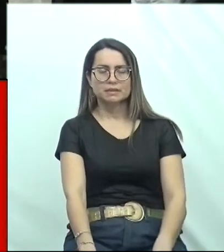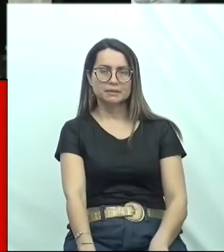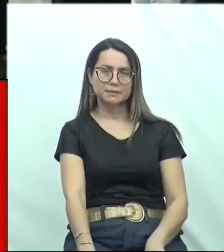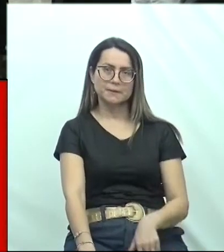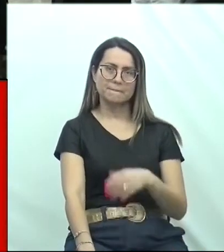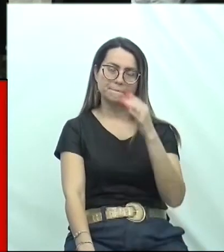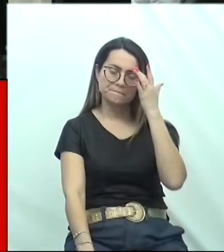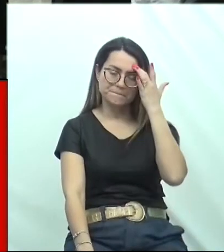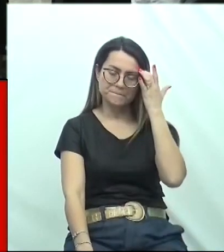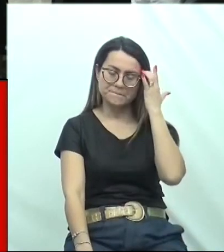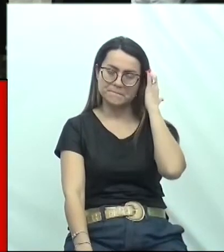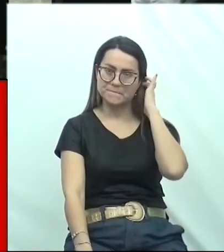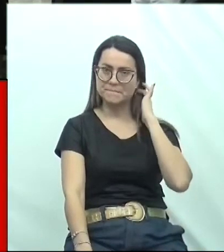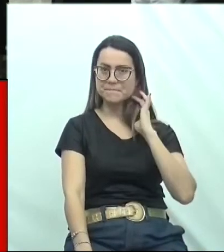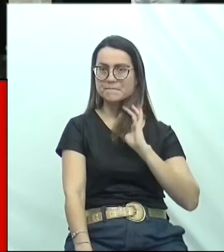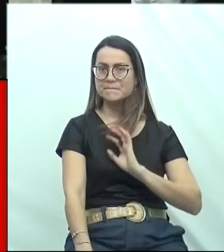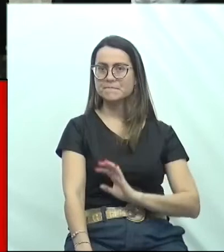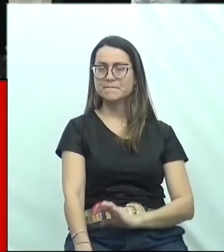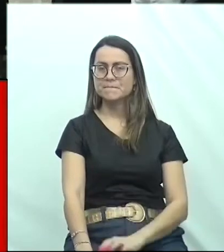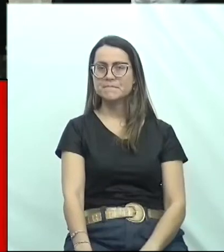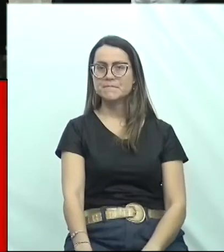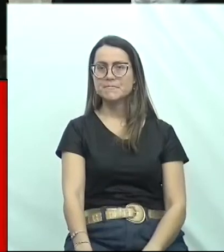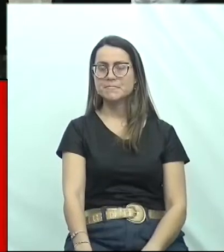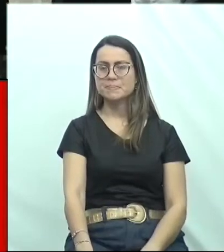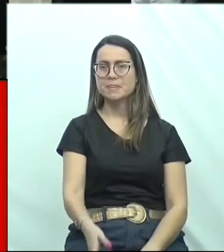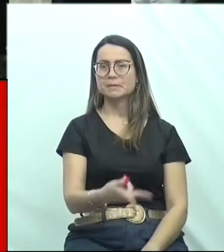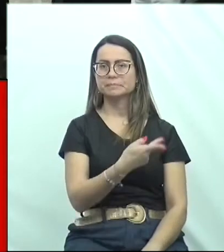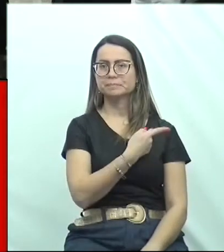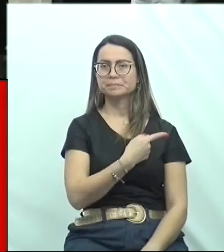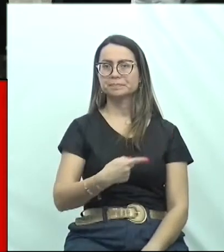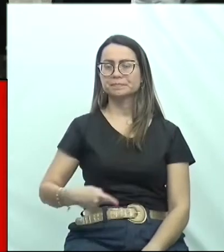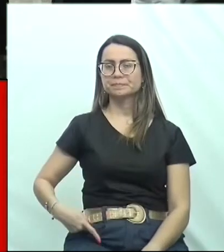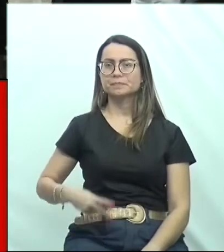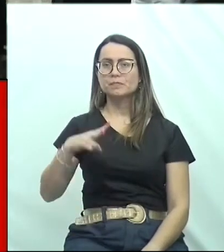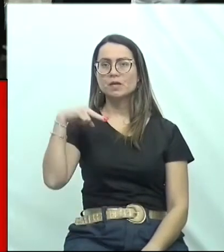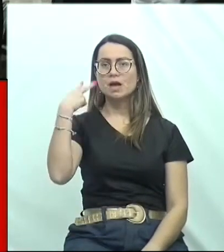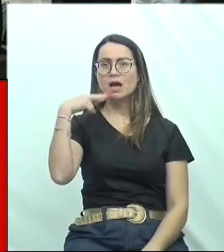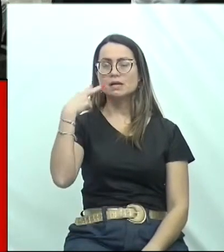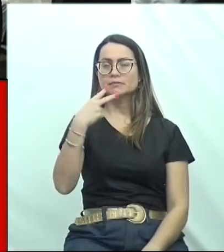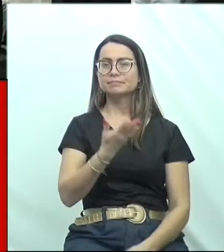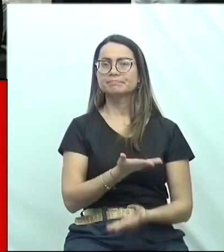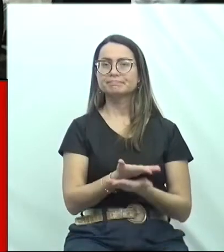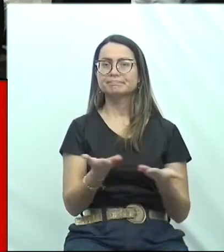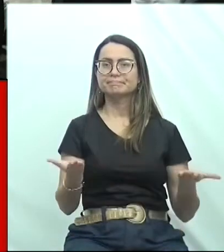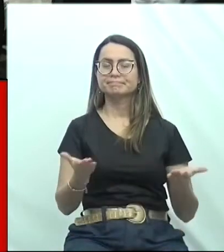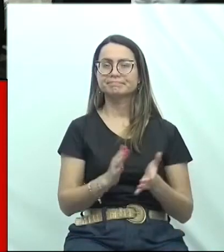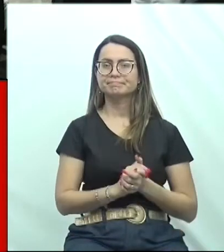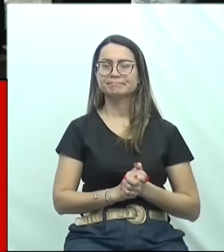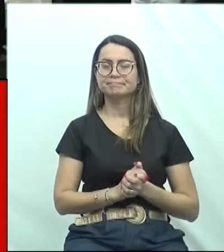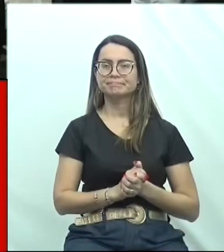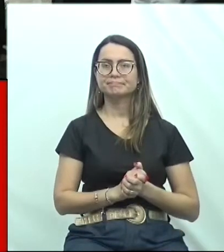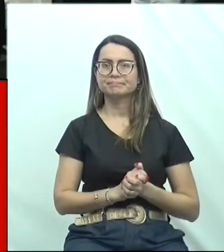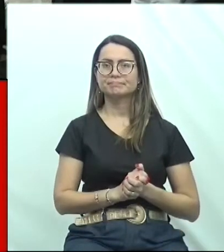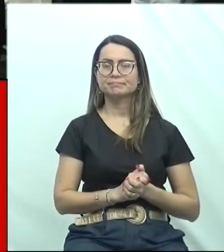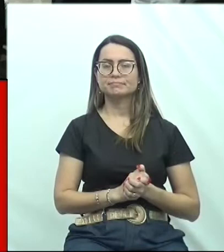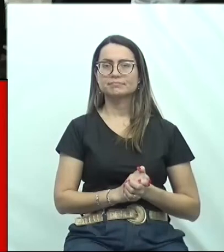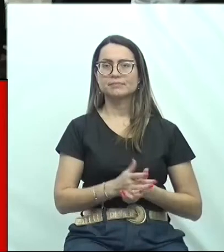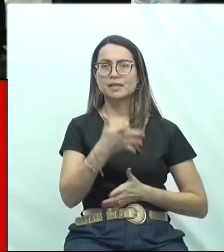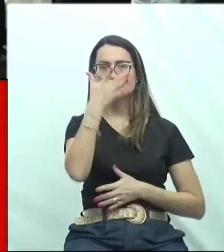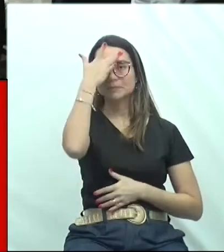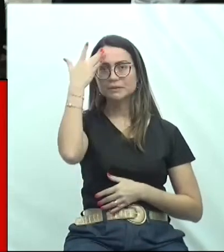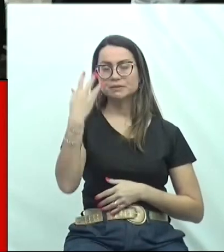Senhora presidente, colega à mesa, colegas vereadores, vereadoras, ao público que está na